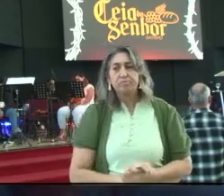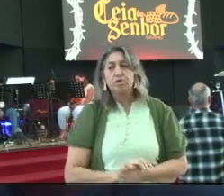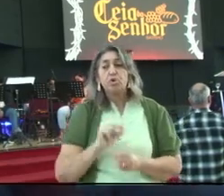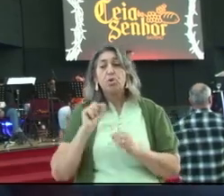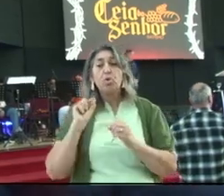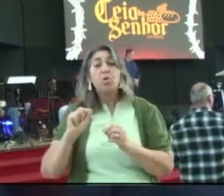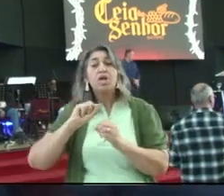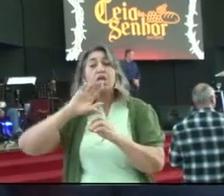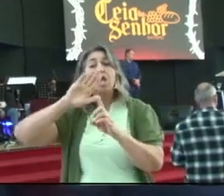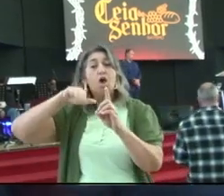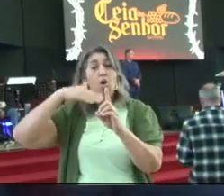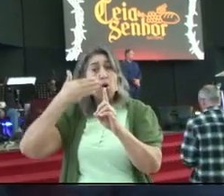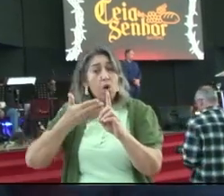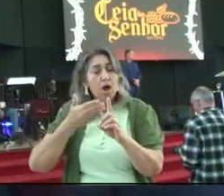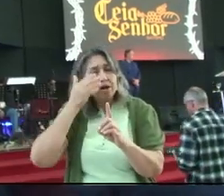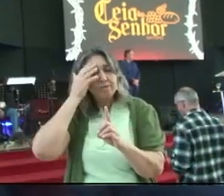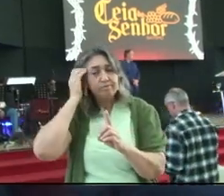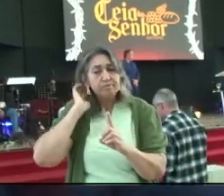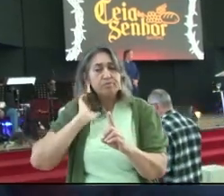O que é honra, irmão?